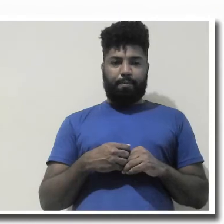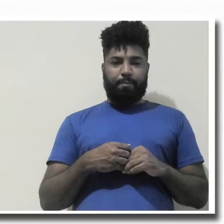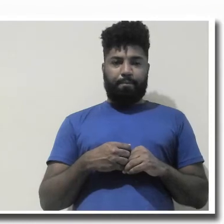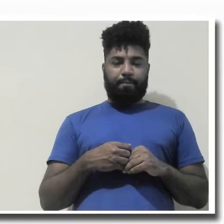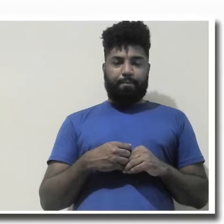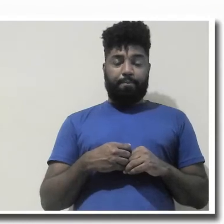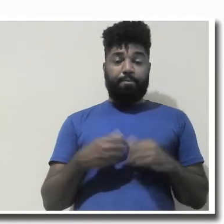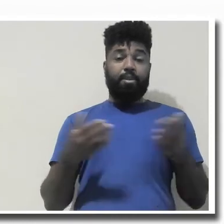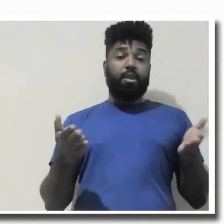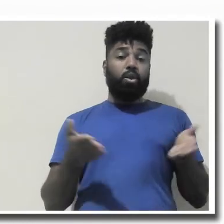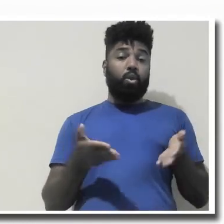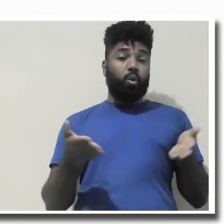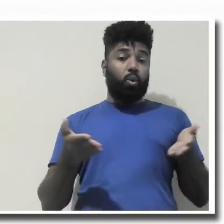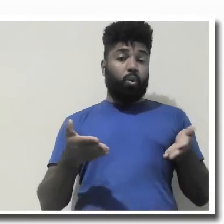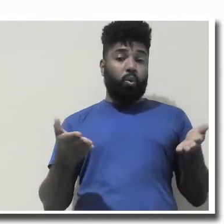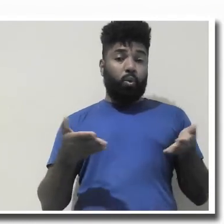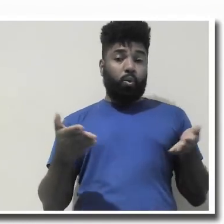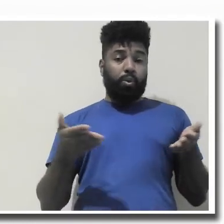Agora,